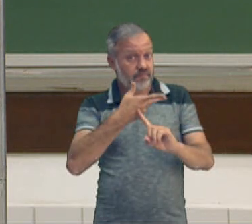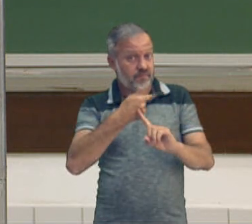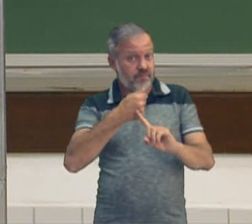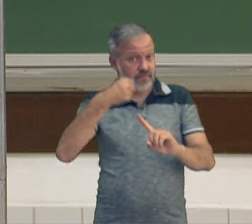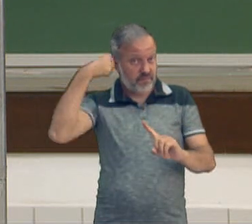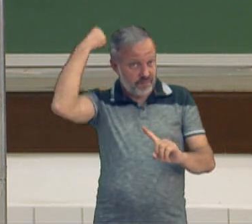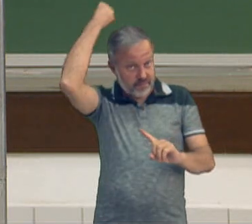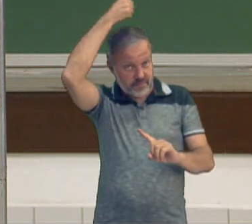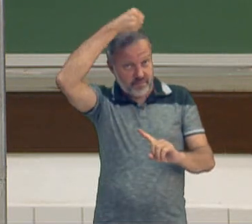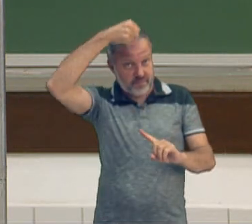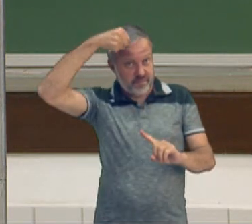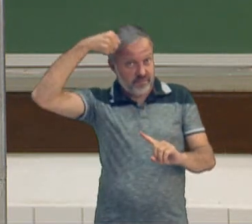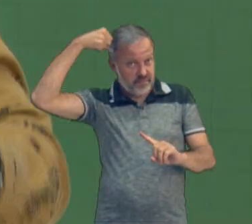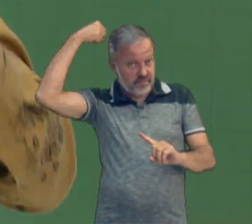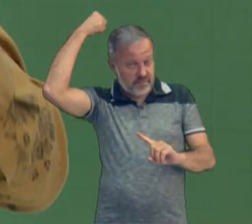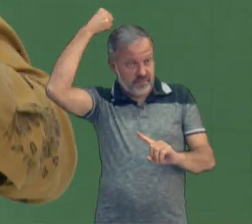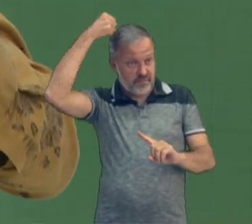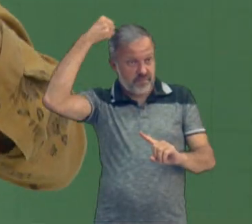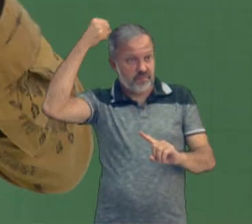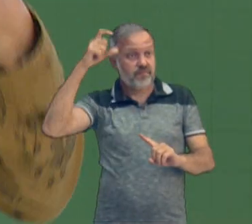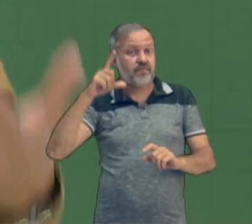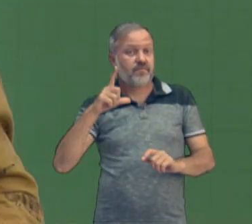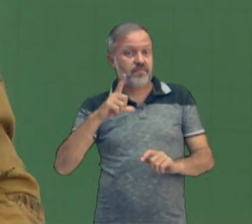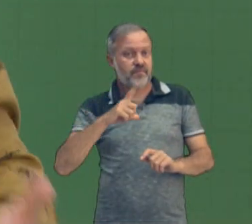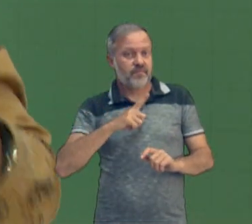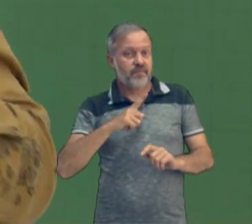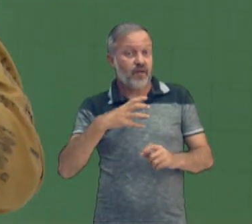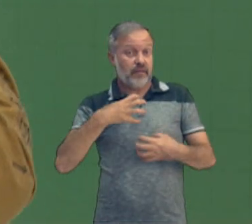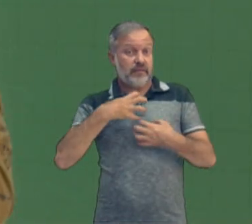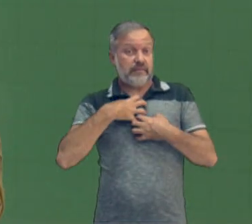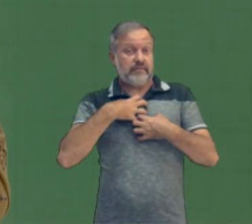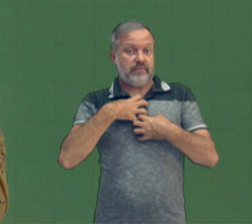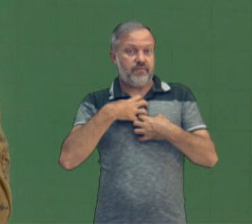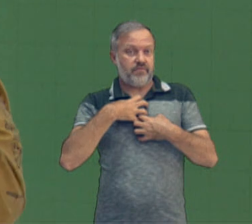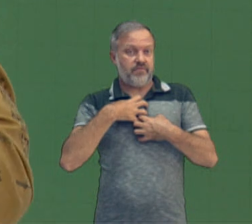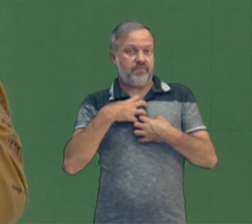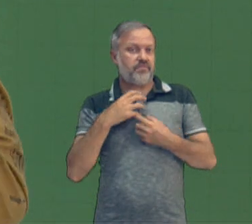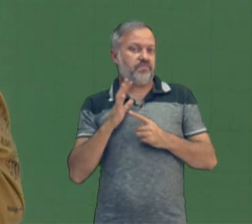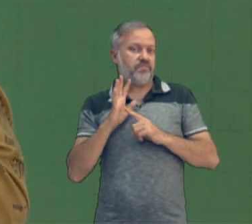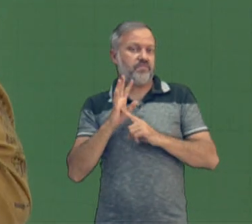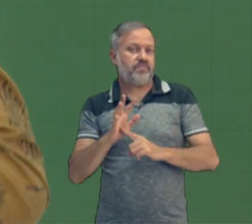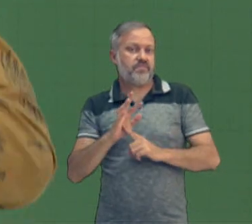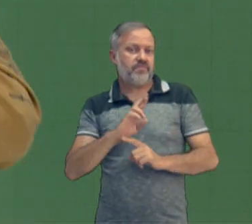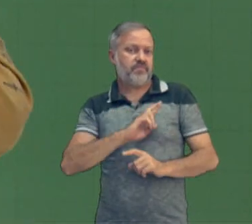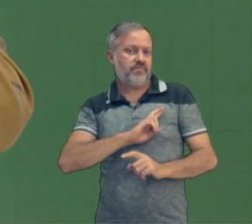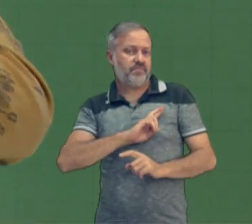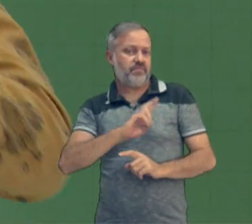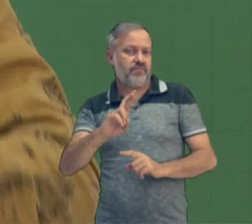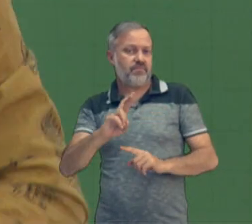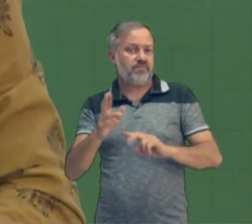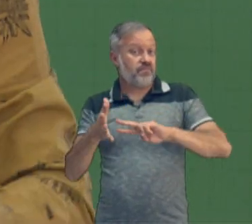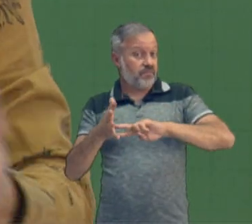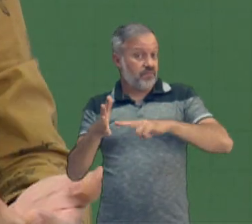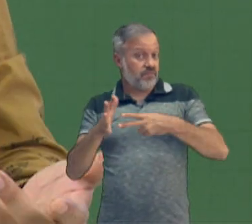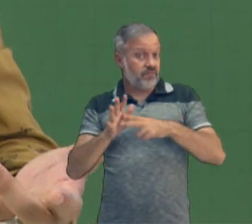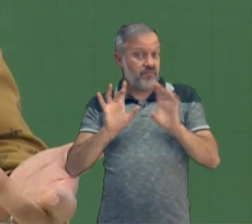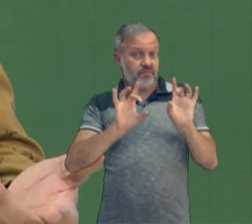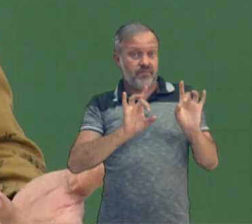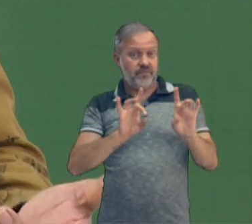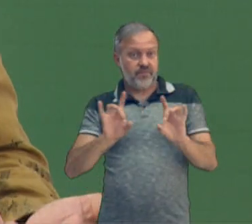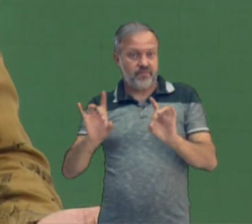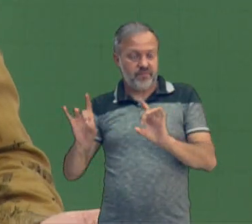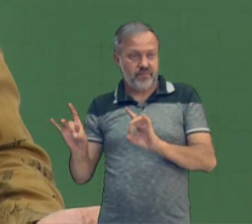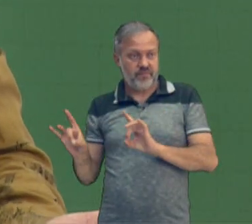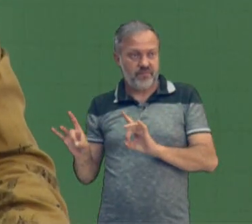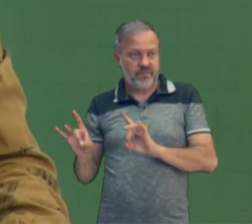é uma das mais belas formas de expressão das tradições religiosas. E como eu venho dizendo aqui em quase todas as